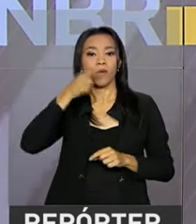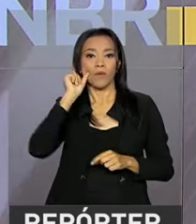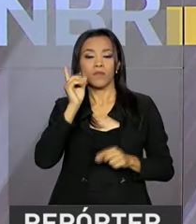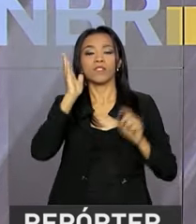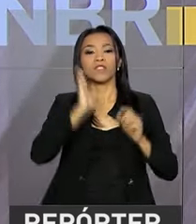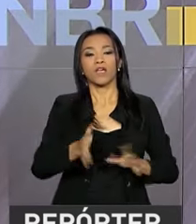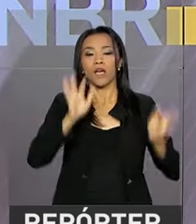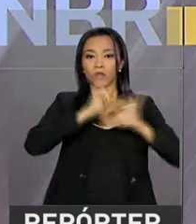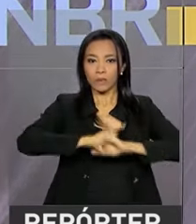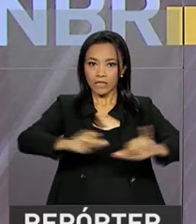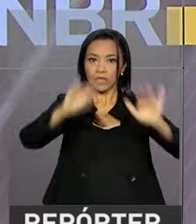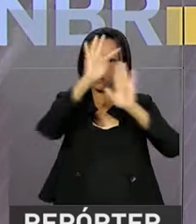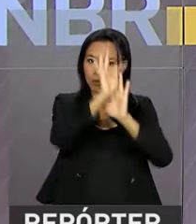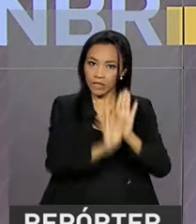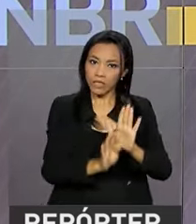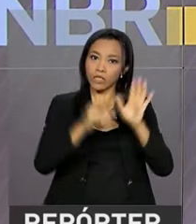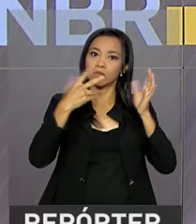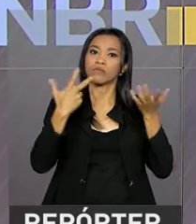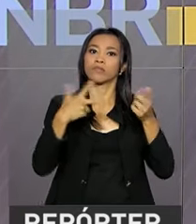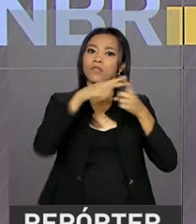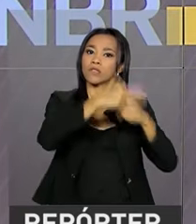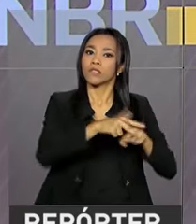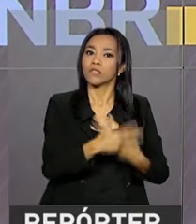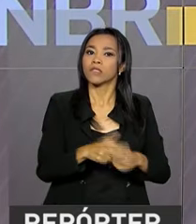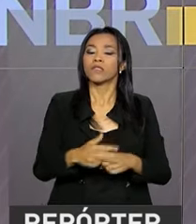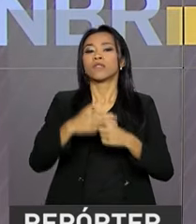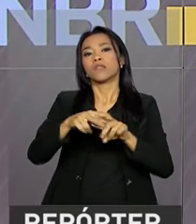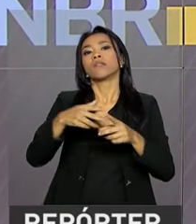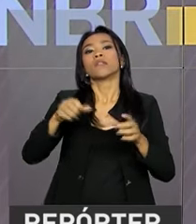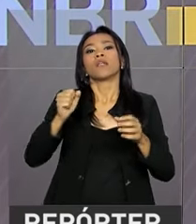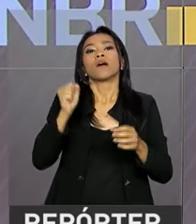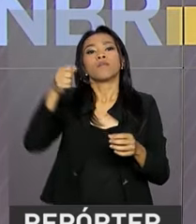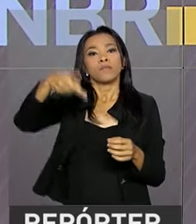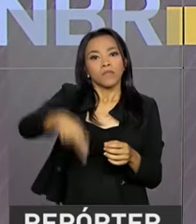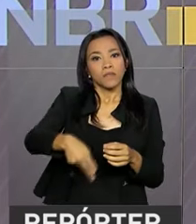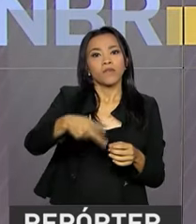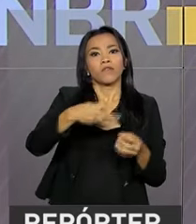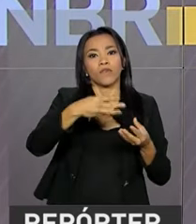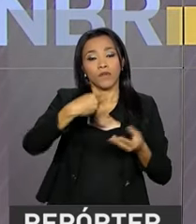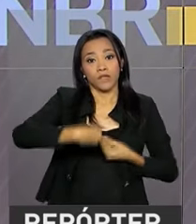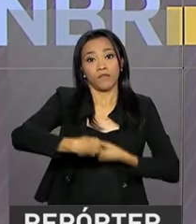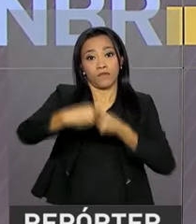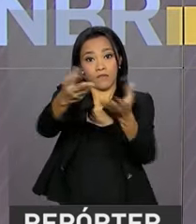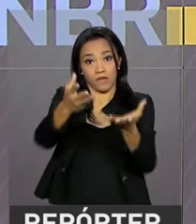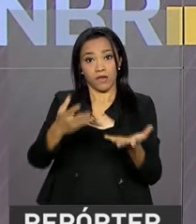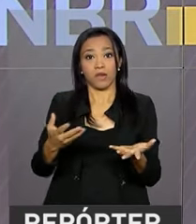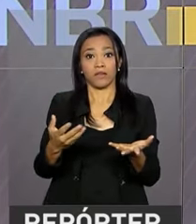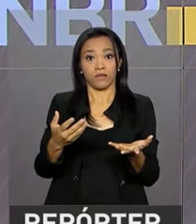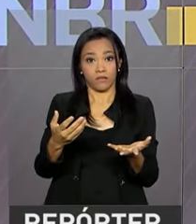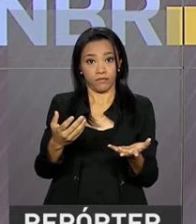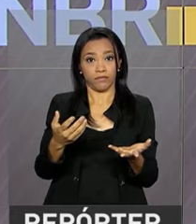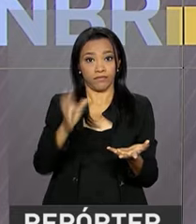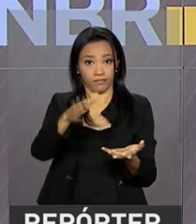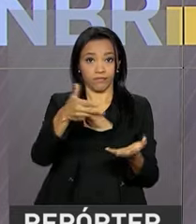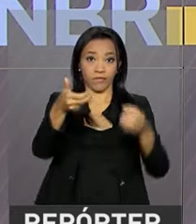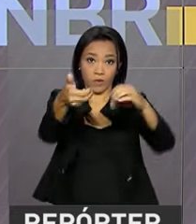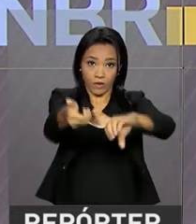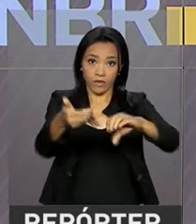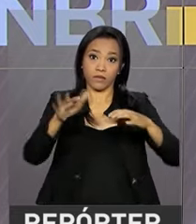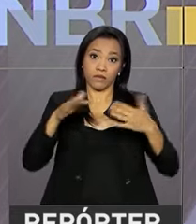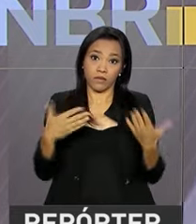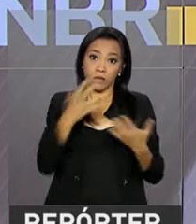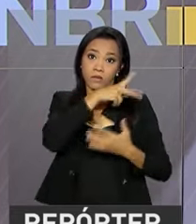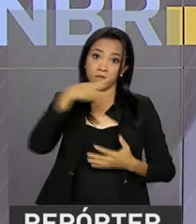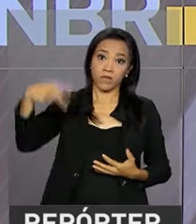mudanças do texto da reforma da previdência social enviado pelo governo ao congresso nacional o presidente michel temer